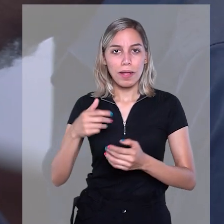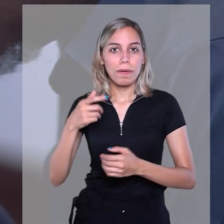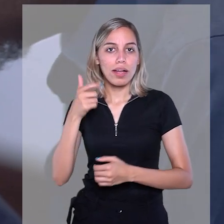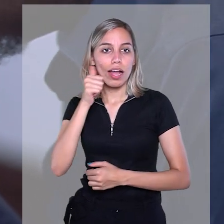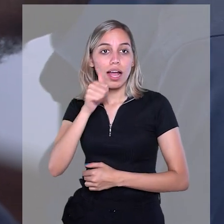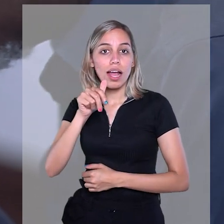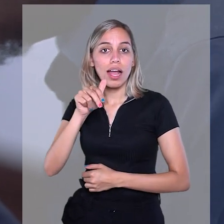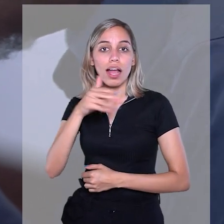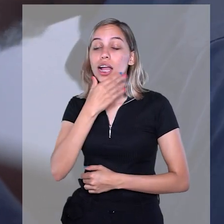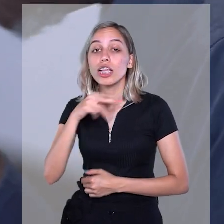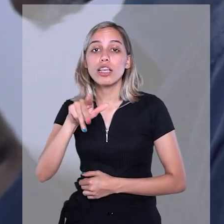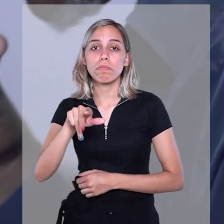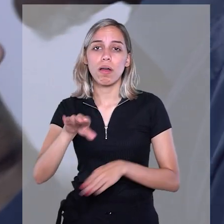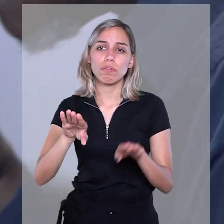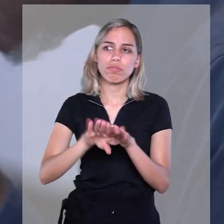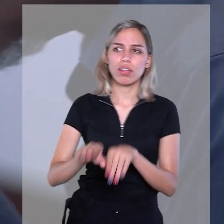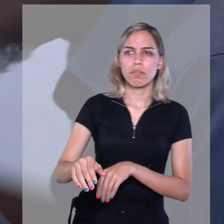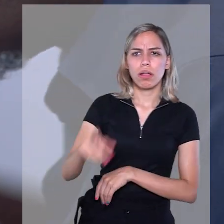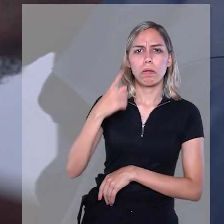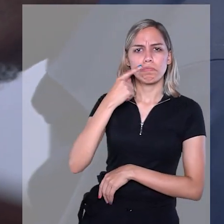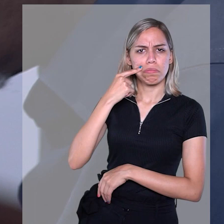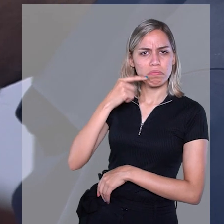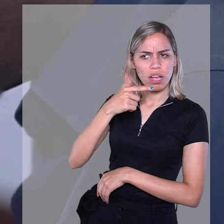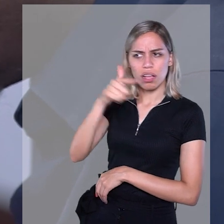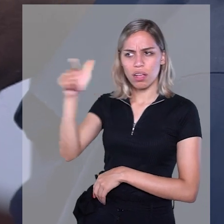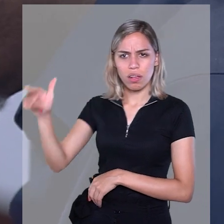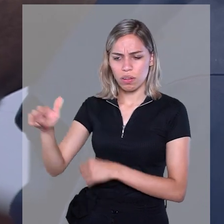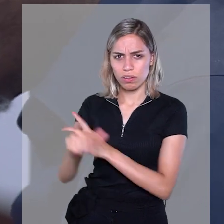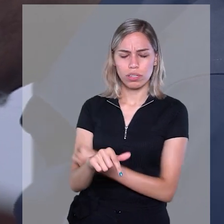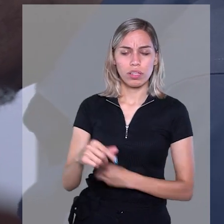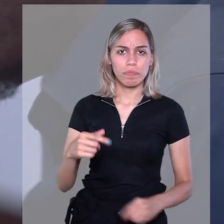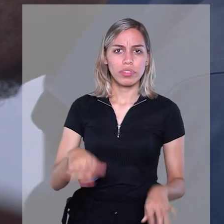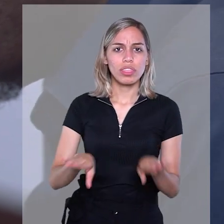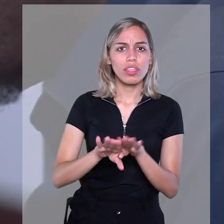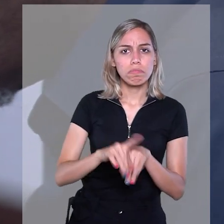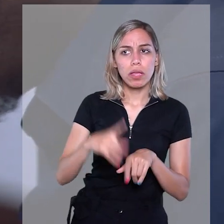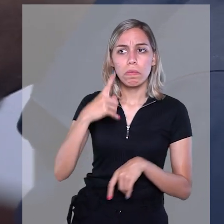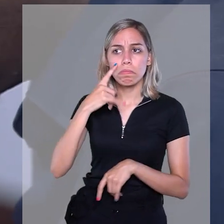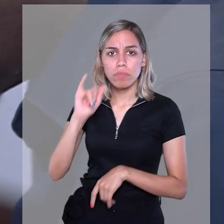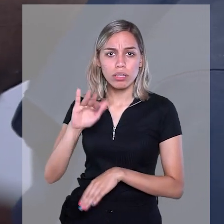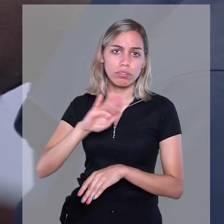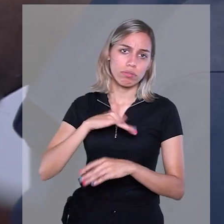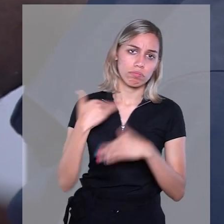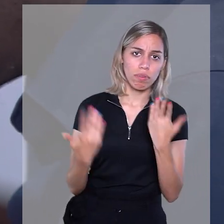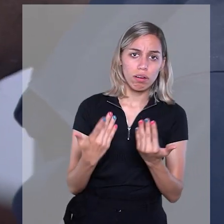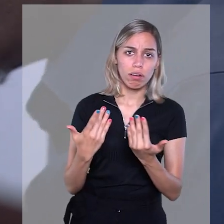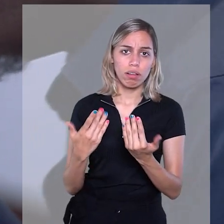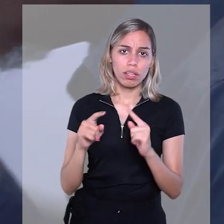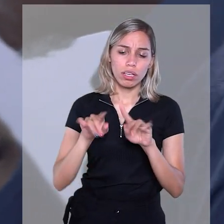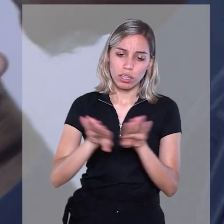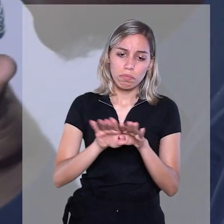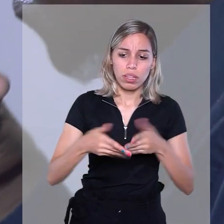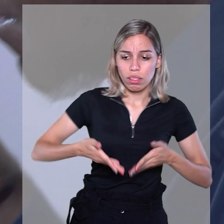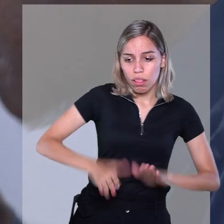anos morrerá crucificado e sempre nascerá de novo. Não gosto da combinação, Ricardo José, mas